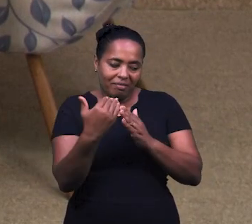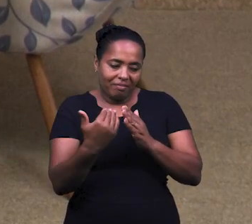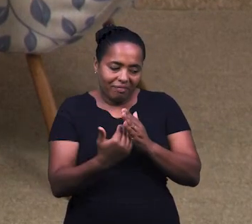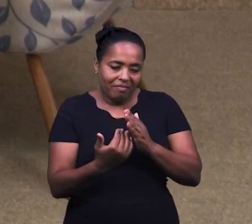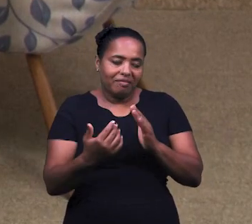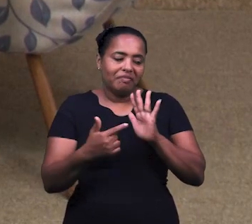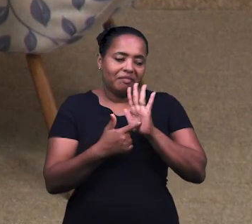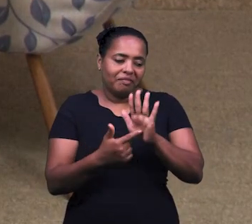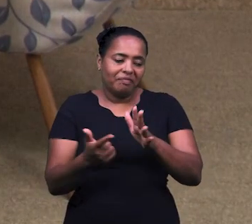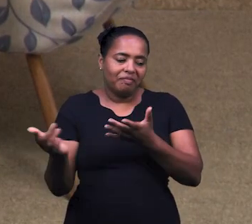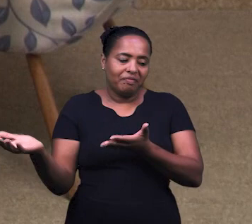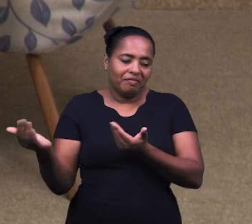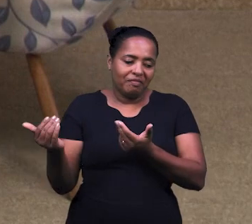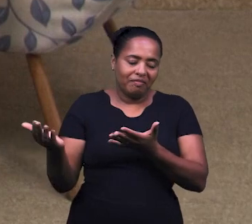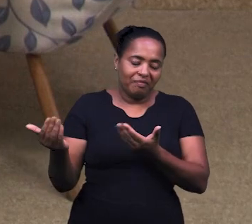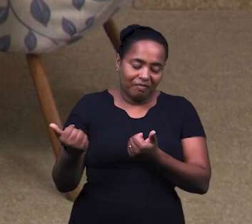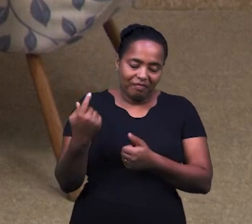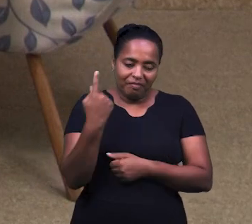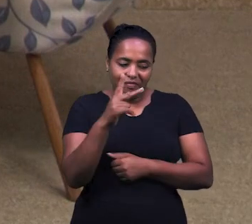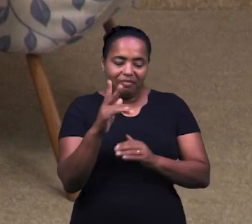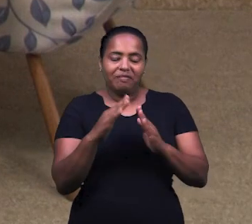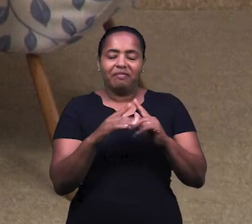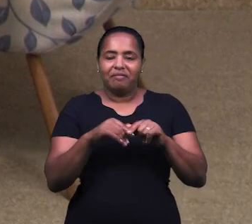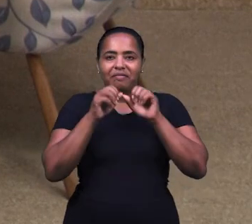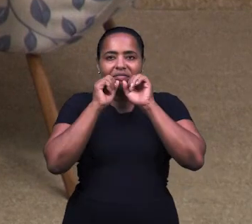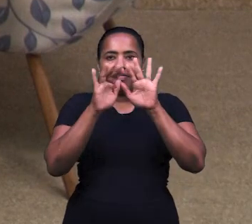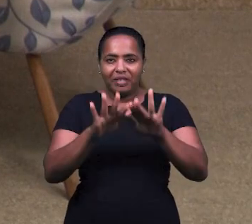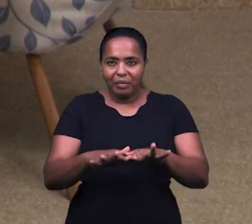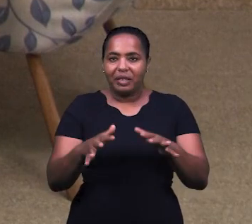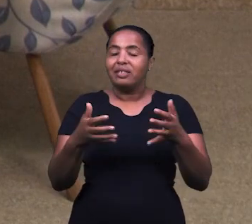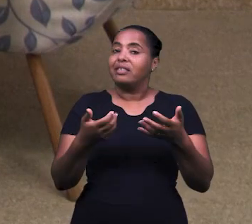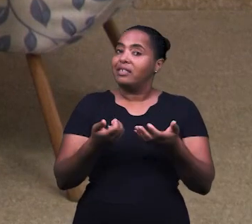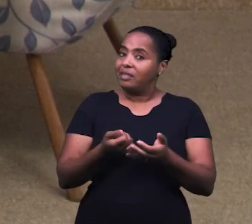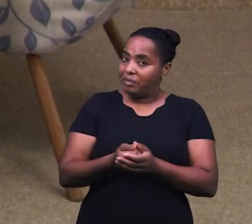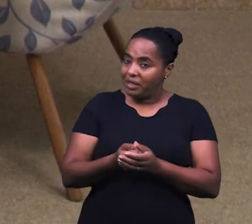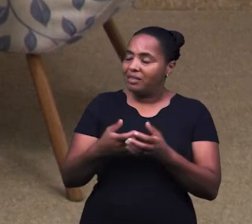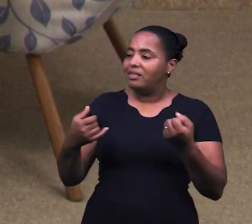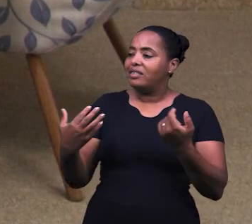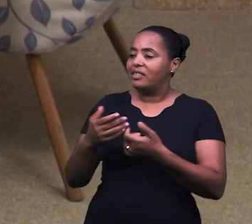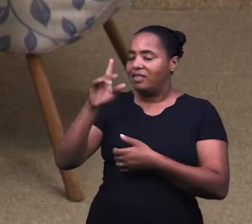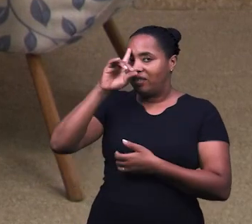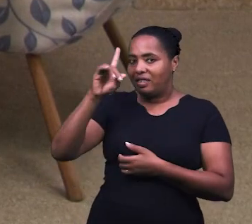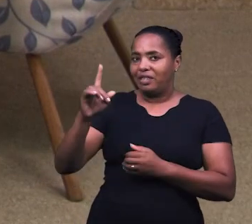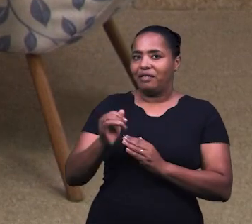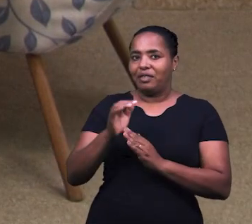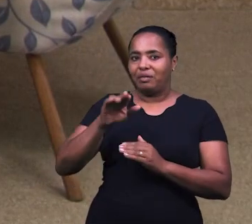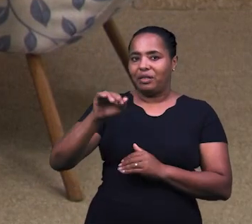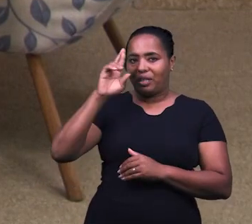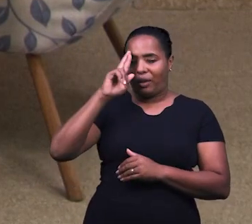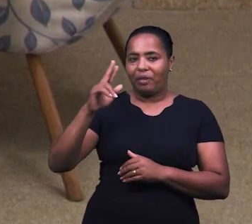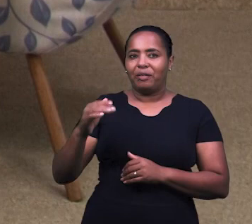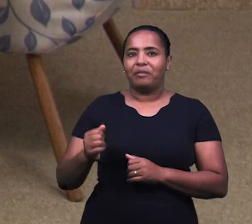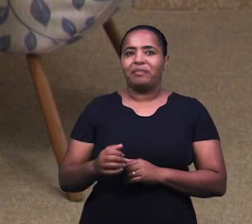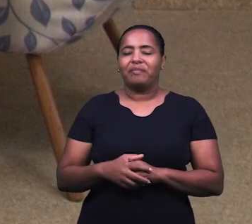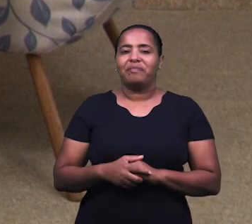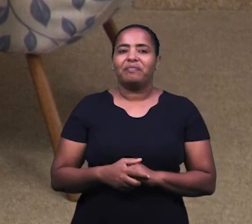próxima etapa, trazendo jovens de sua igreja. Será uma grande bênção. Glória Amém? a Deus, louvado seja o nome do Senhor. Glória a Jesus. Vamos louvar ao Senhor